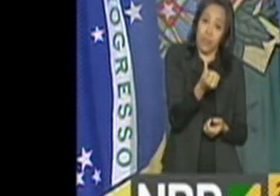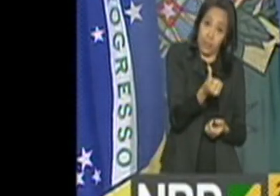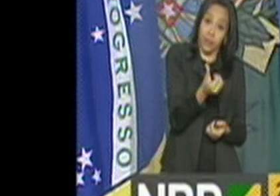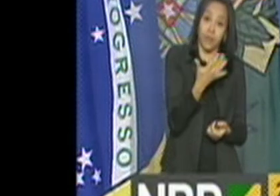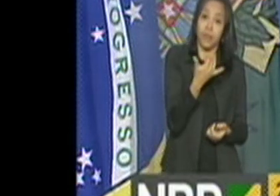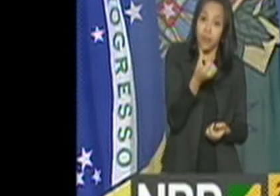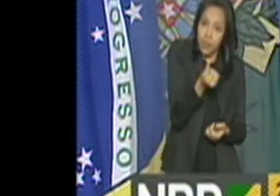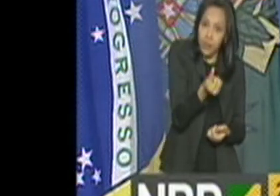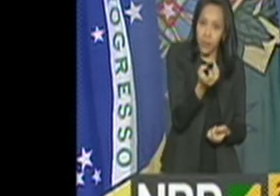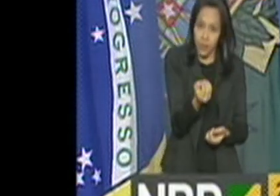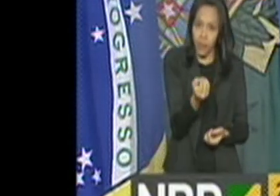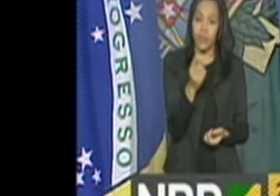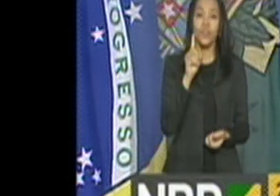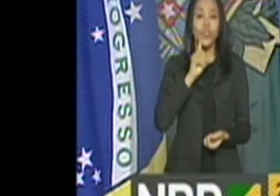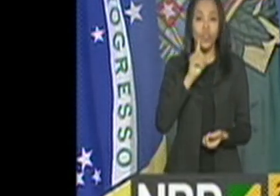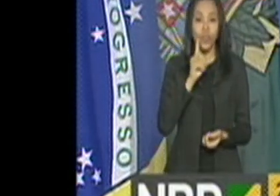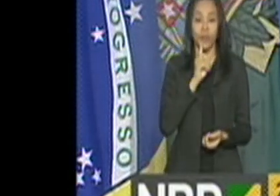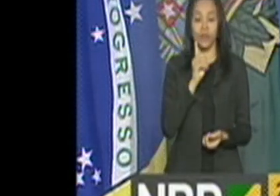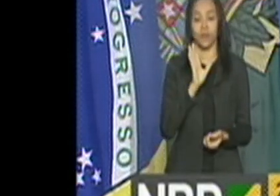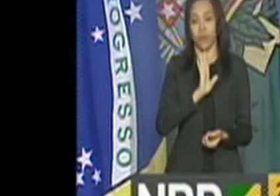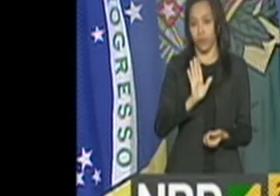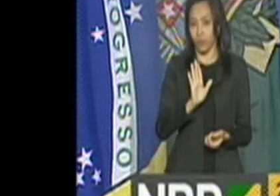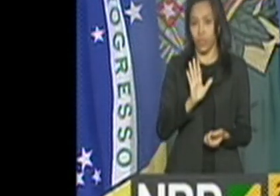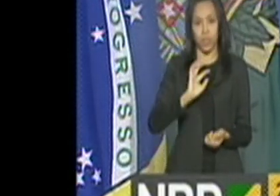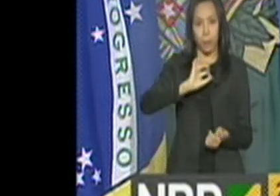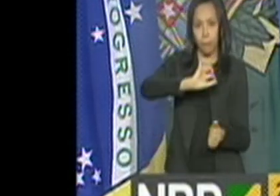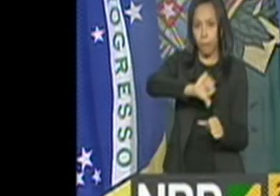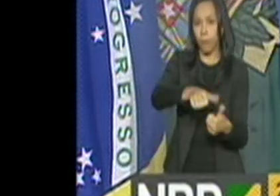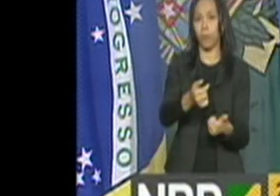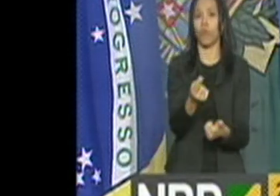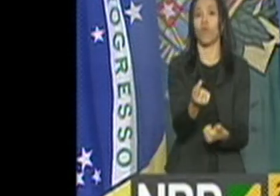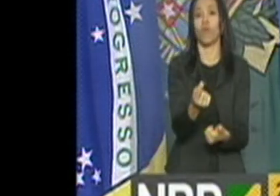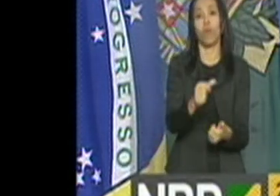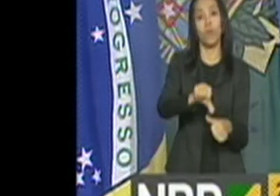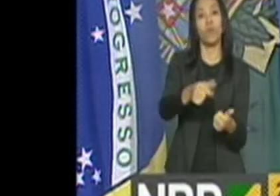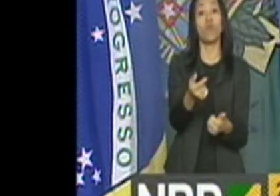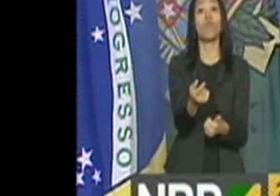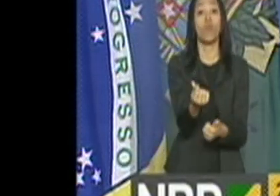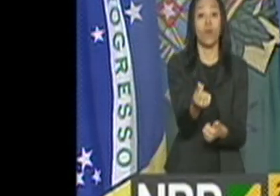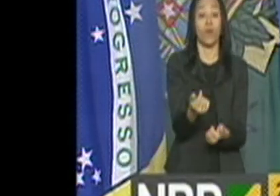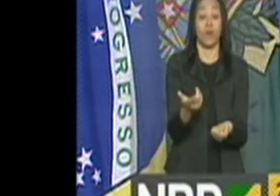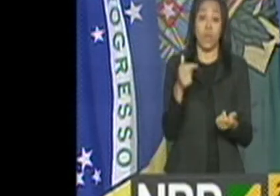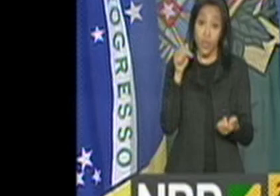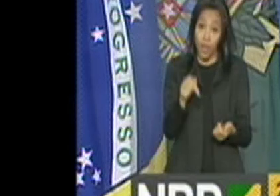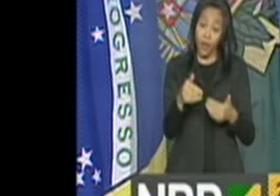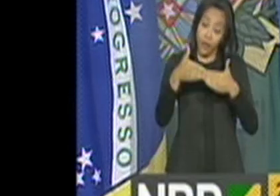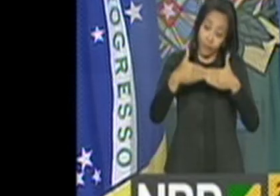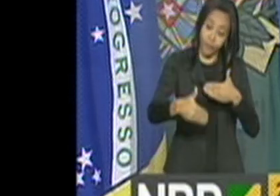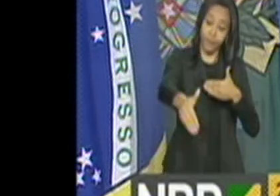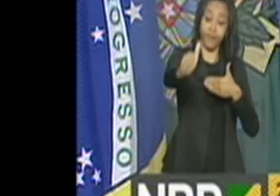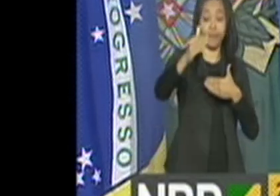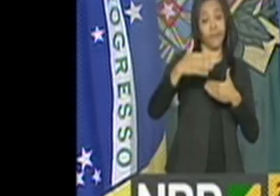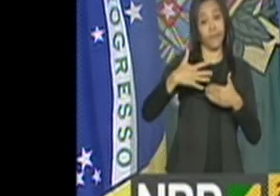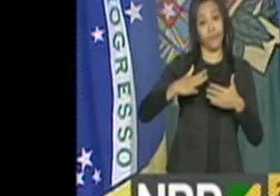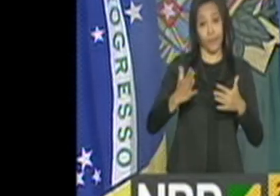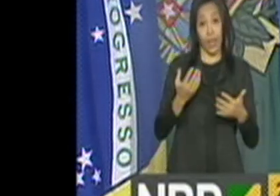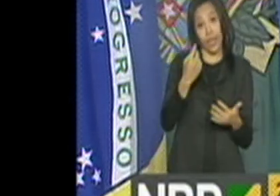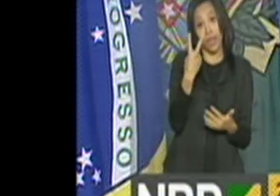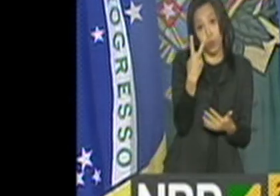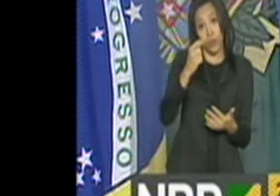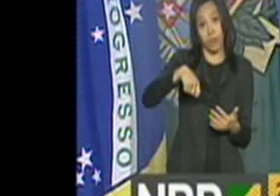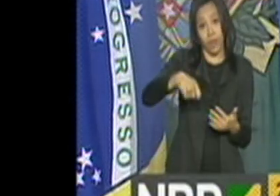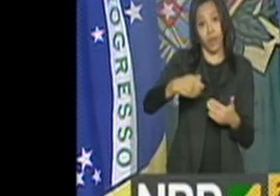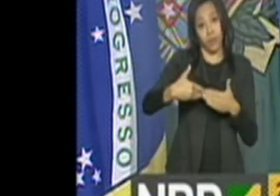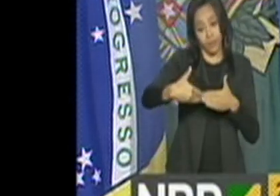sem modificação no preço. E a partir daí, ou seja, daqui a 2 meses, só